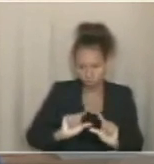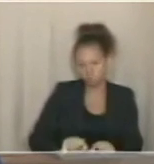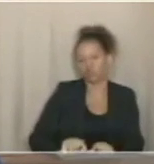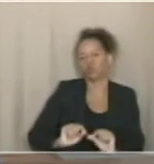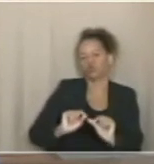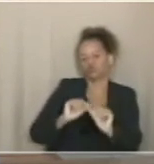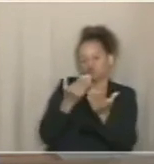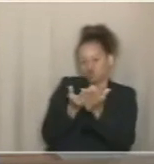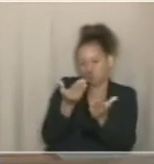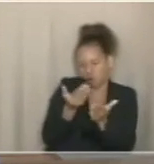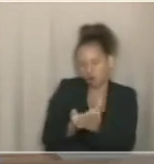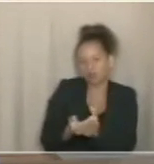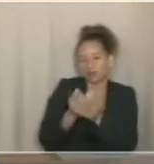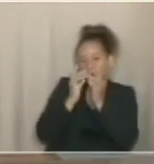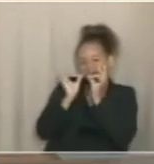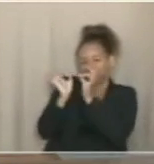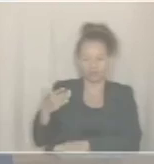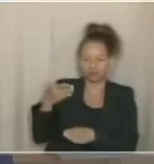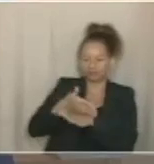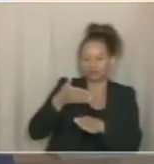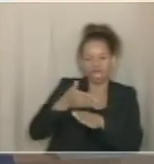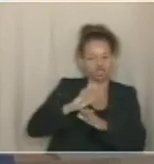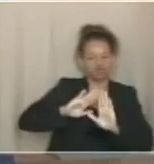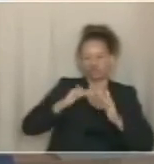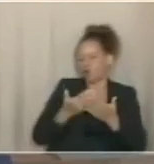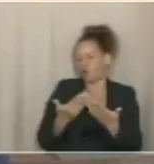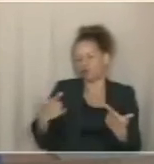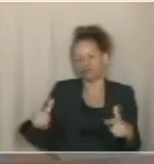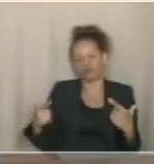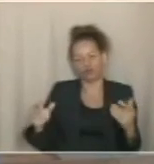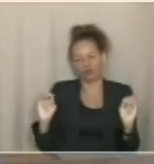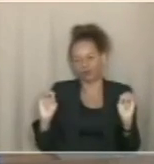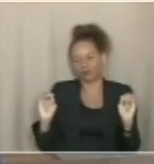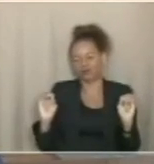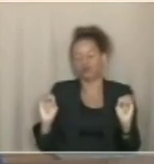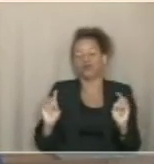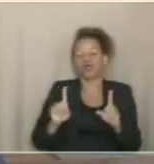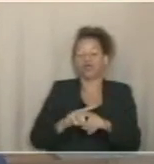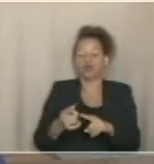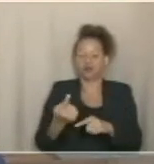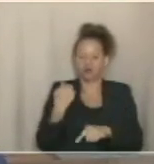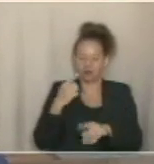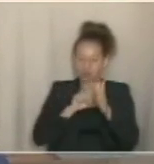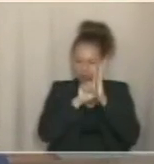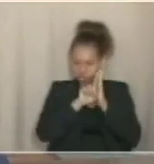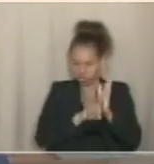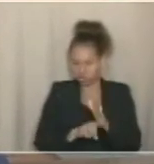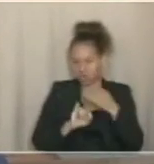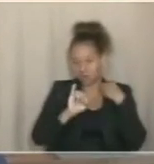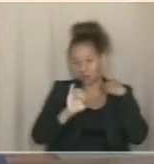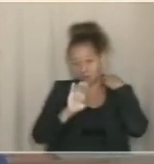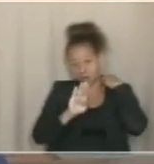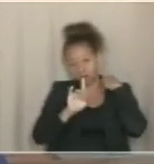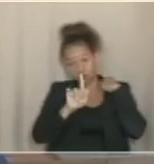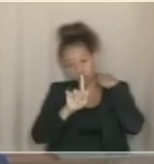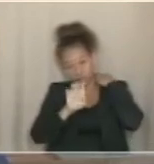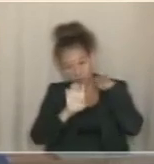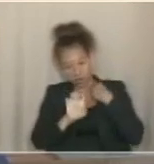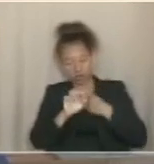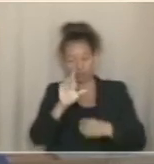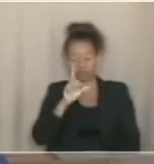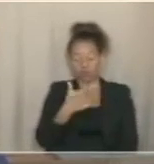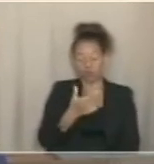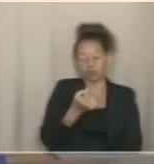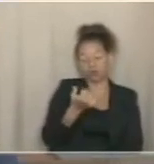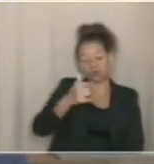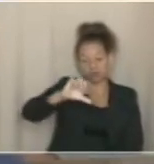o abandono da sala de aula. E para vocês terem ideia, no último censo do IBGE em 2019, foi